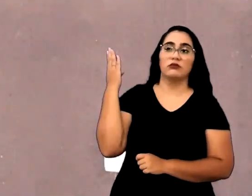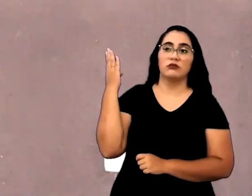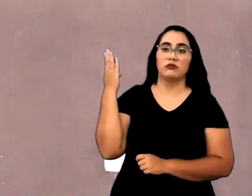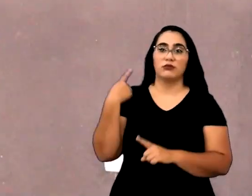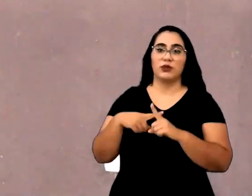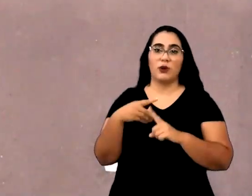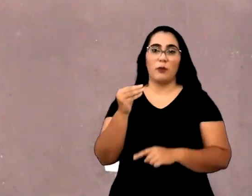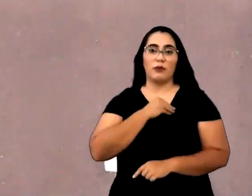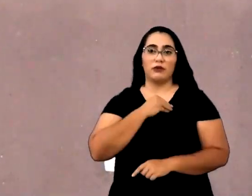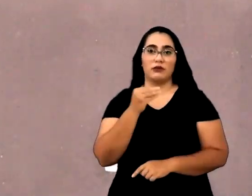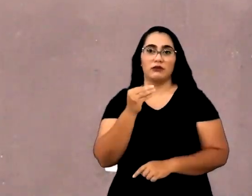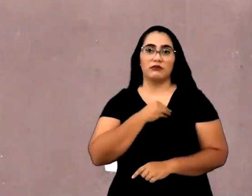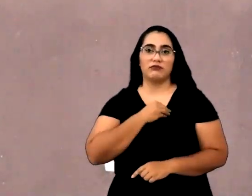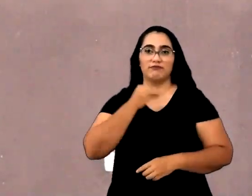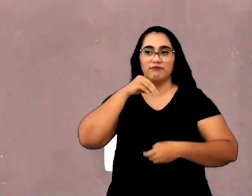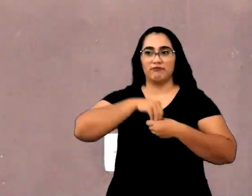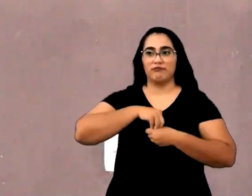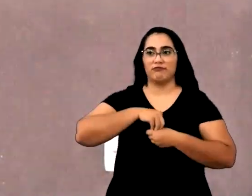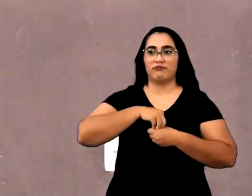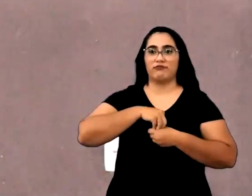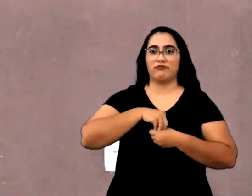do pecado.